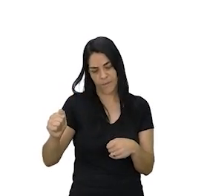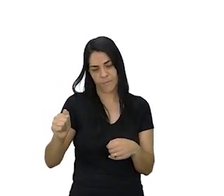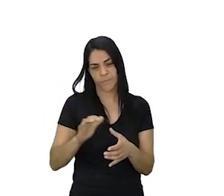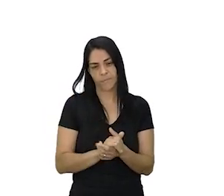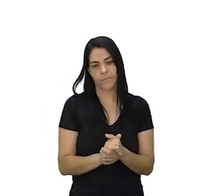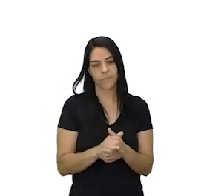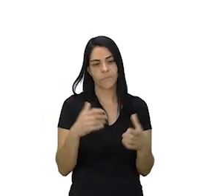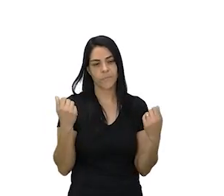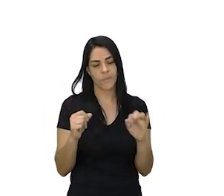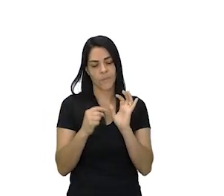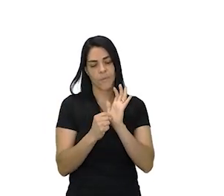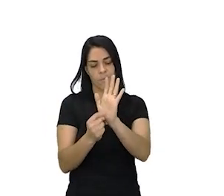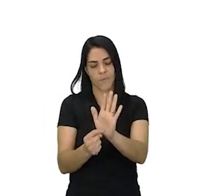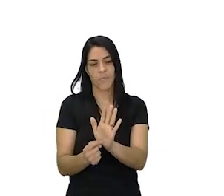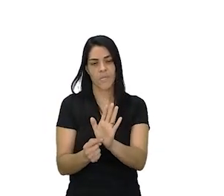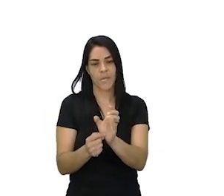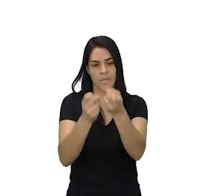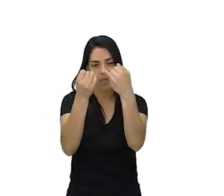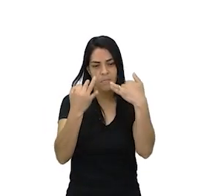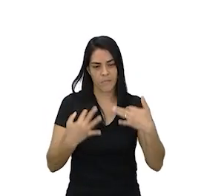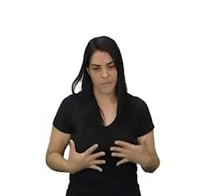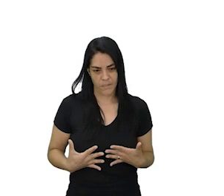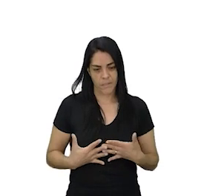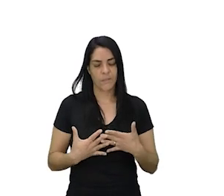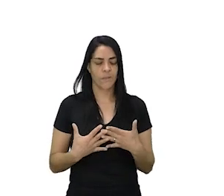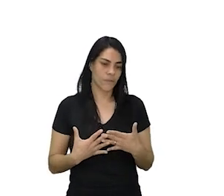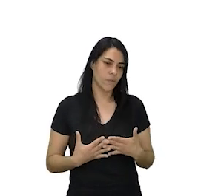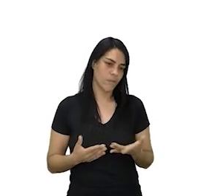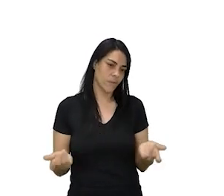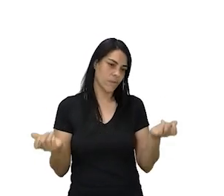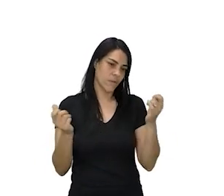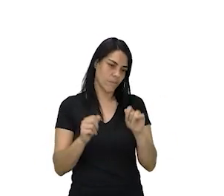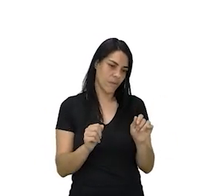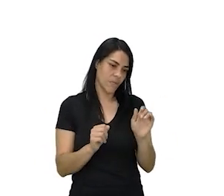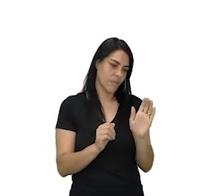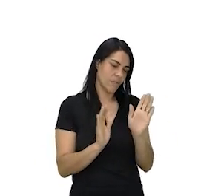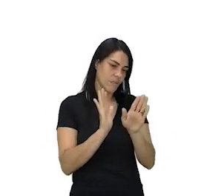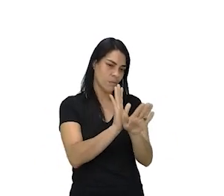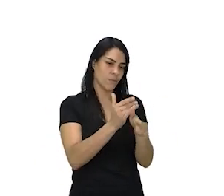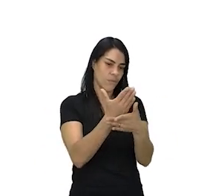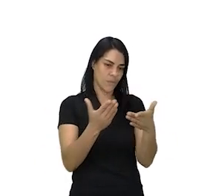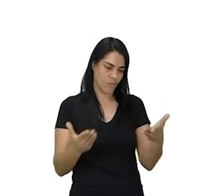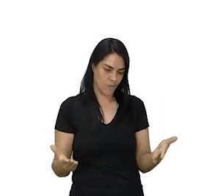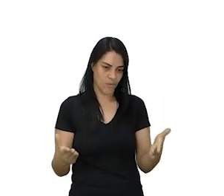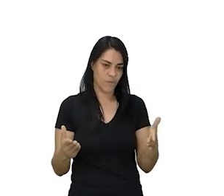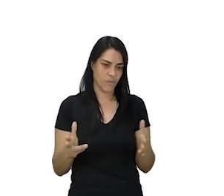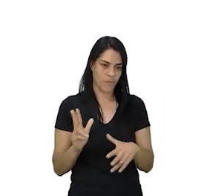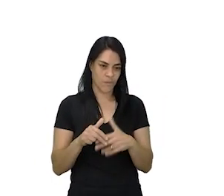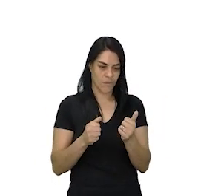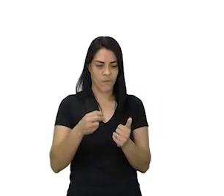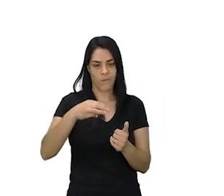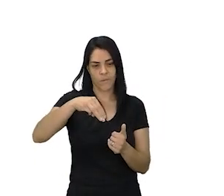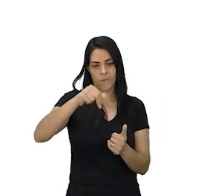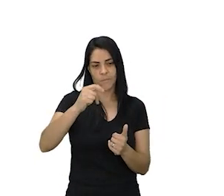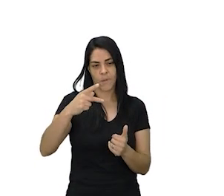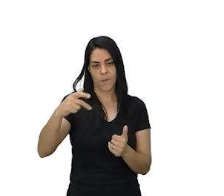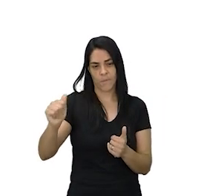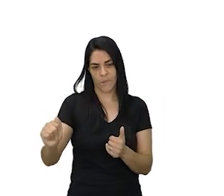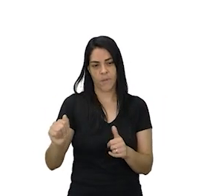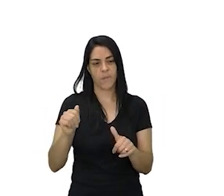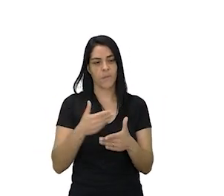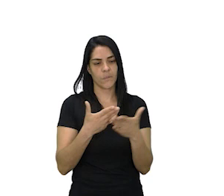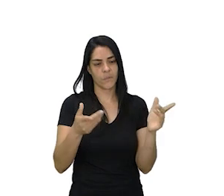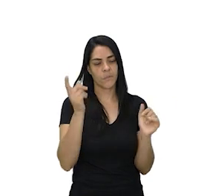algumas orientações que, no fundo, o mapa pode nos ceder, tá? Então, vamos pensar aqui, de novo,